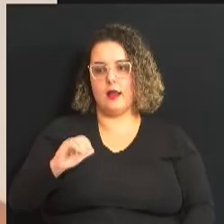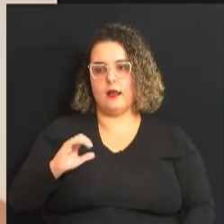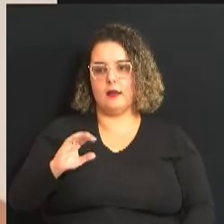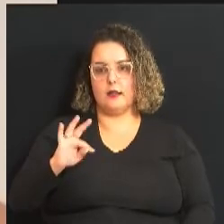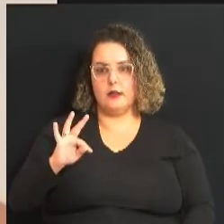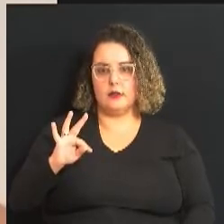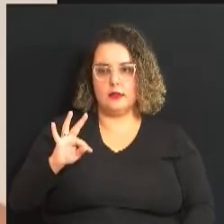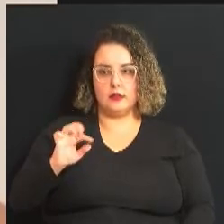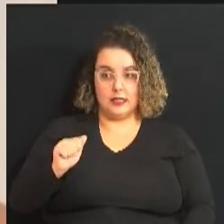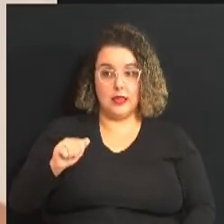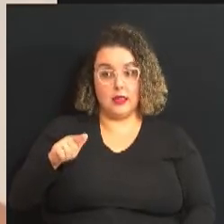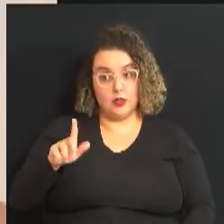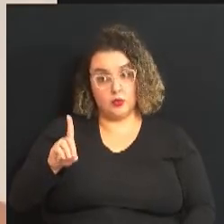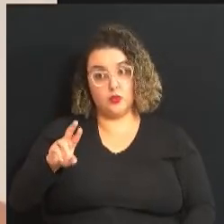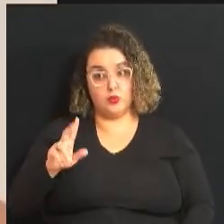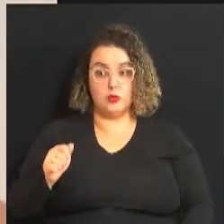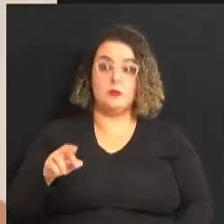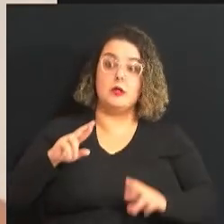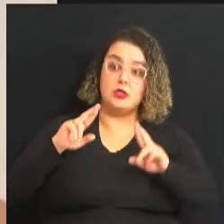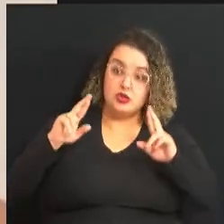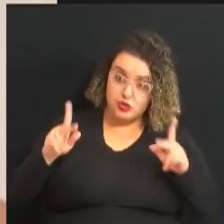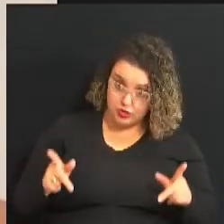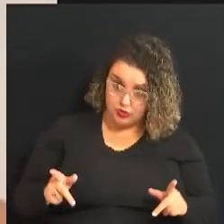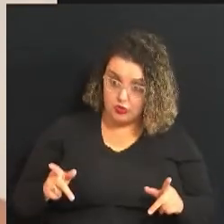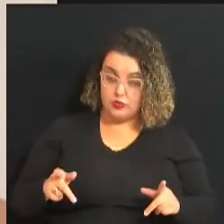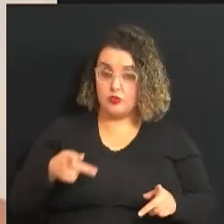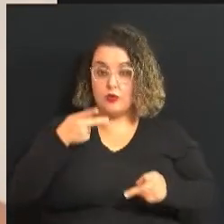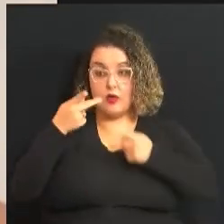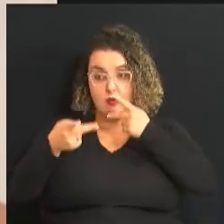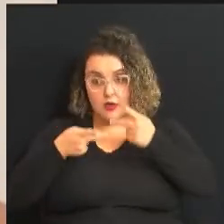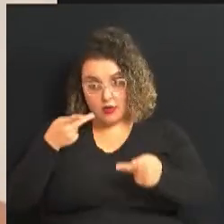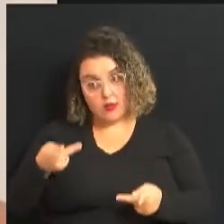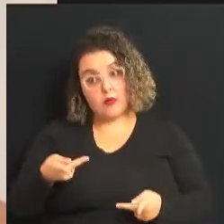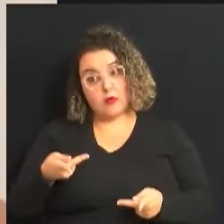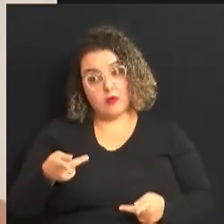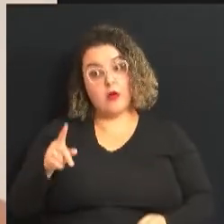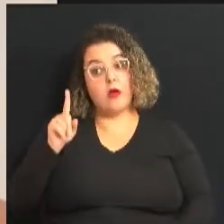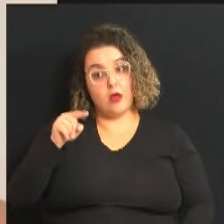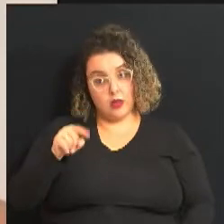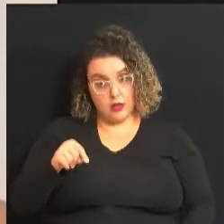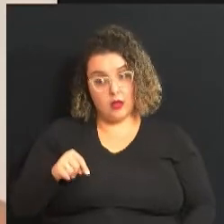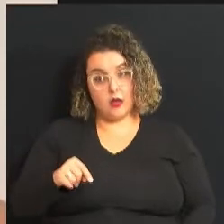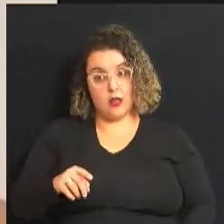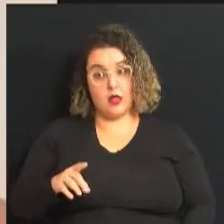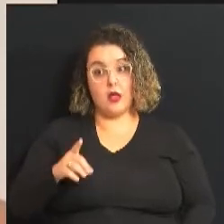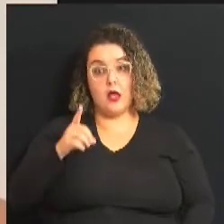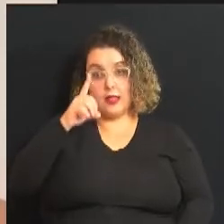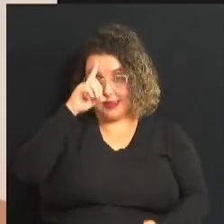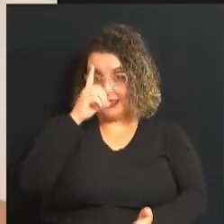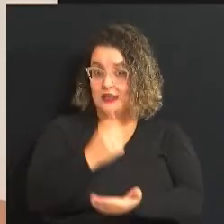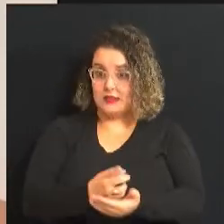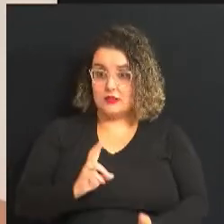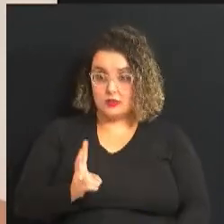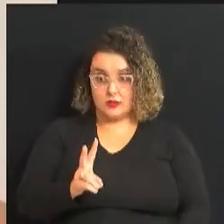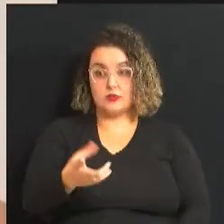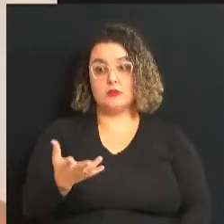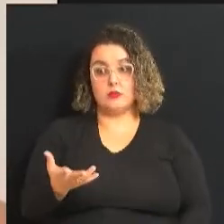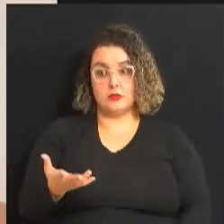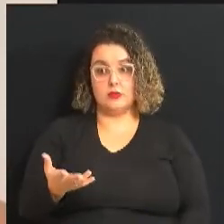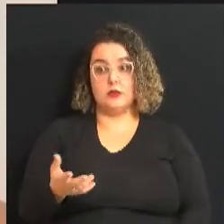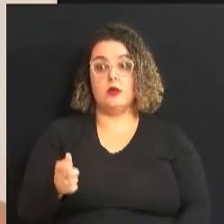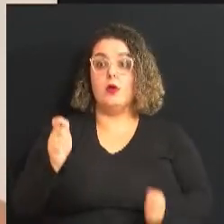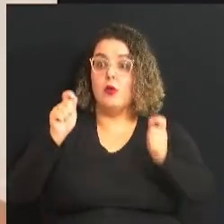contraceptivo, só que diferentemente desses que a gente acabou de comentar, é um método considerado definitivo. Apesar que a gente sabe que a sua eficácia não